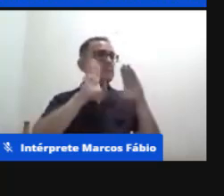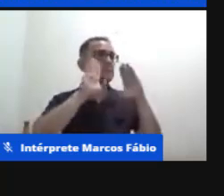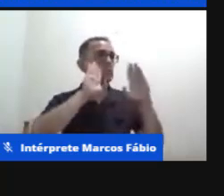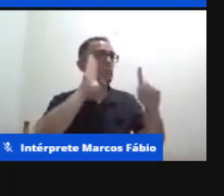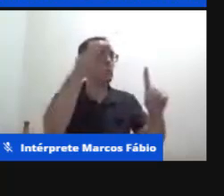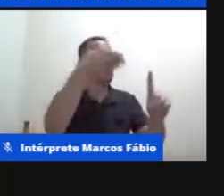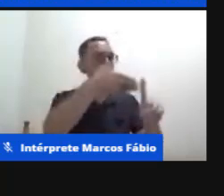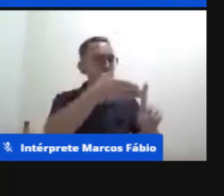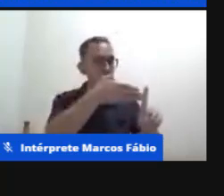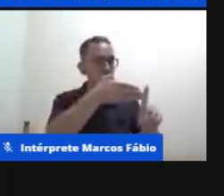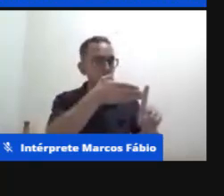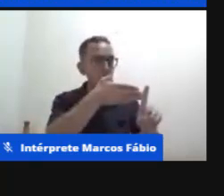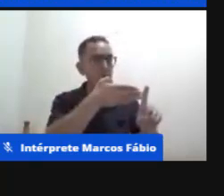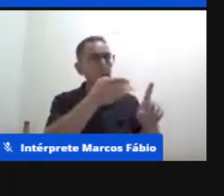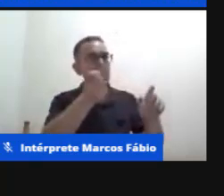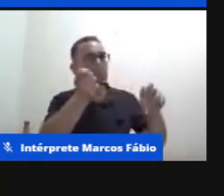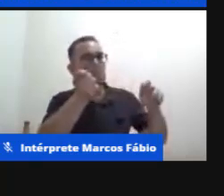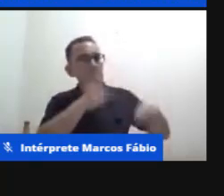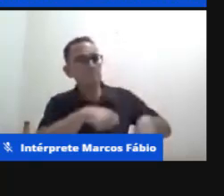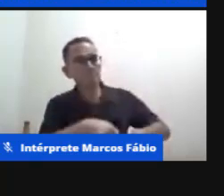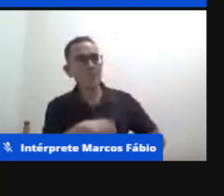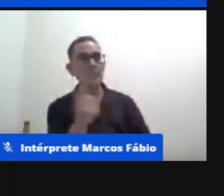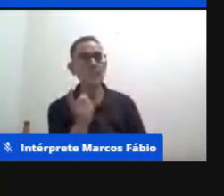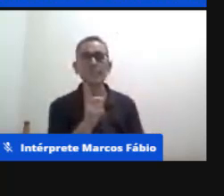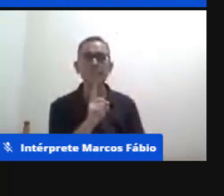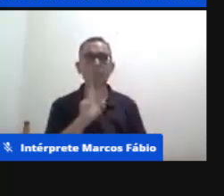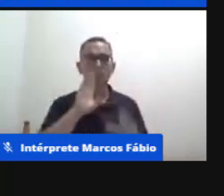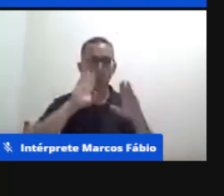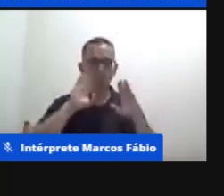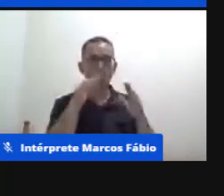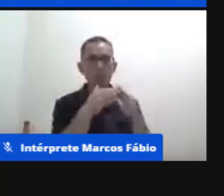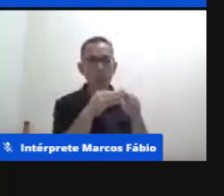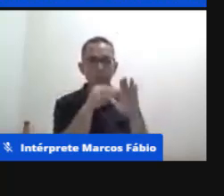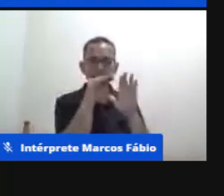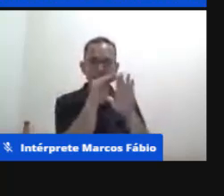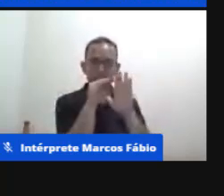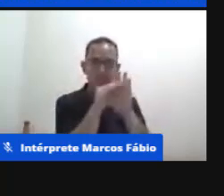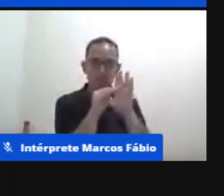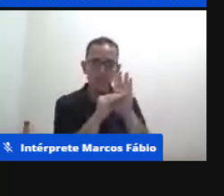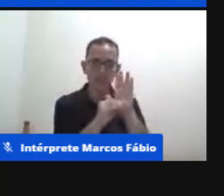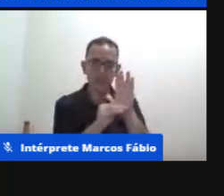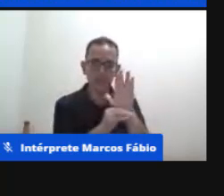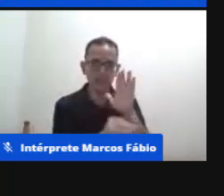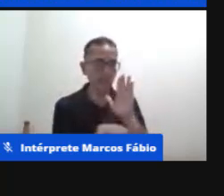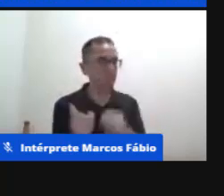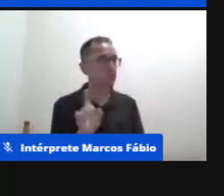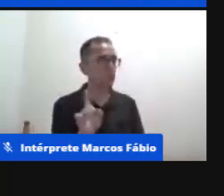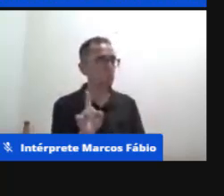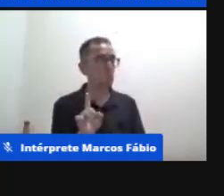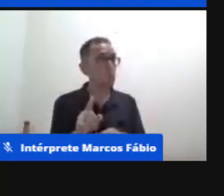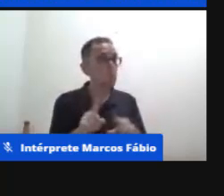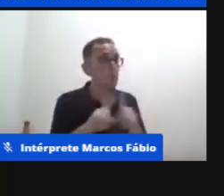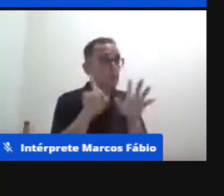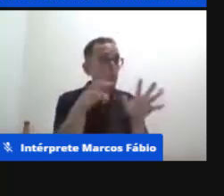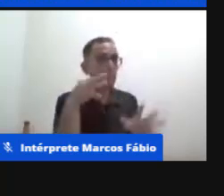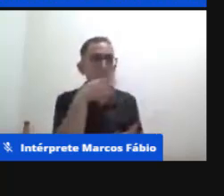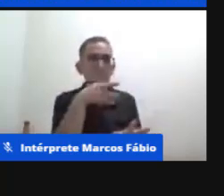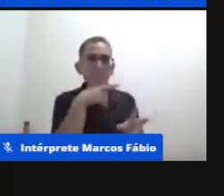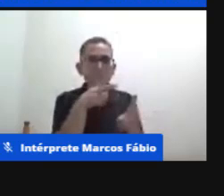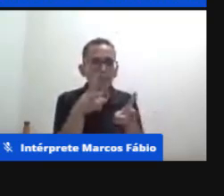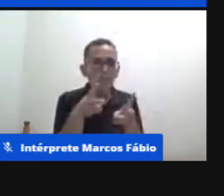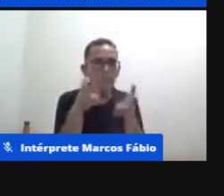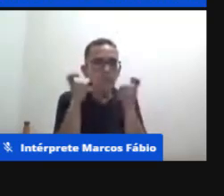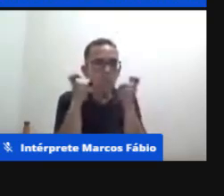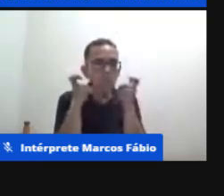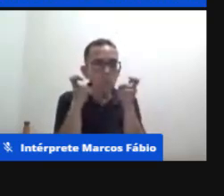mais pausada, não deixando de contemplar cada conteúdo desse. Se vocês perceberem aí,